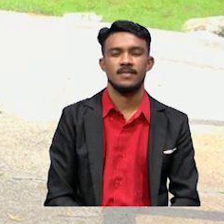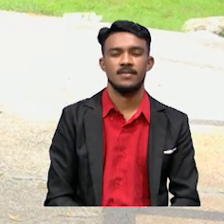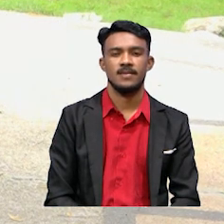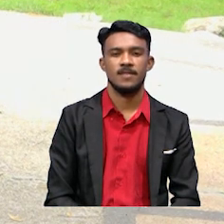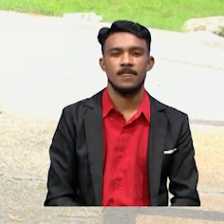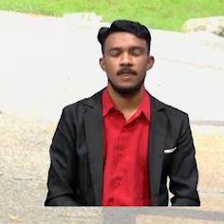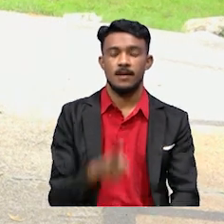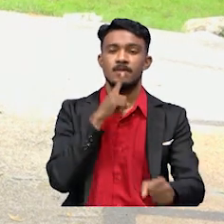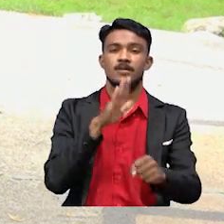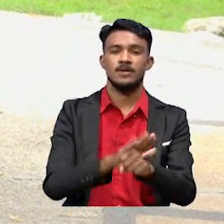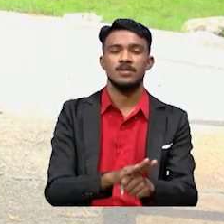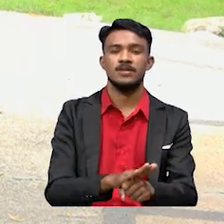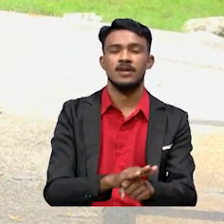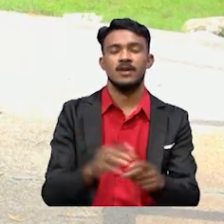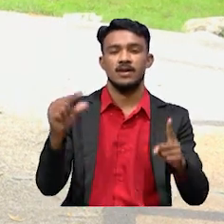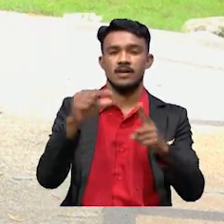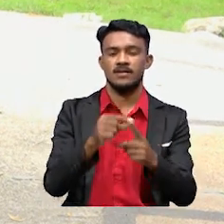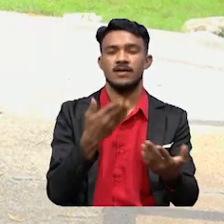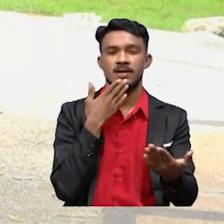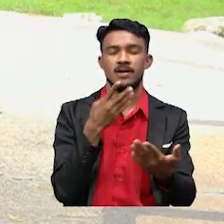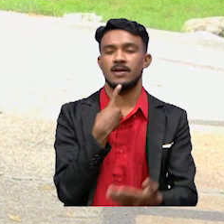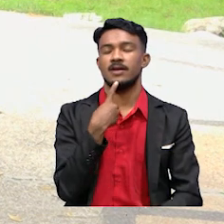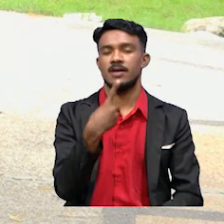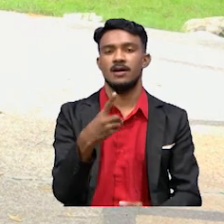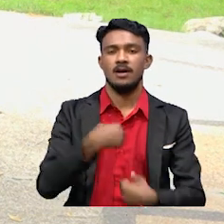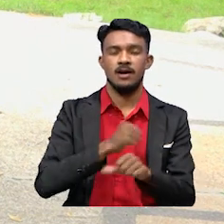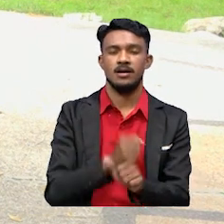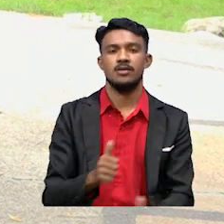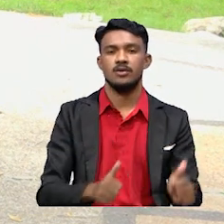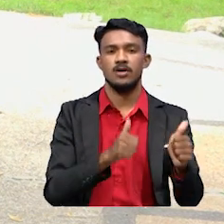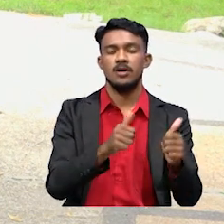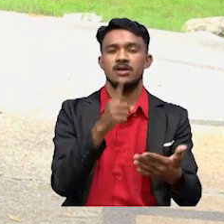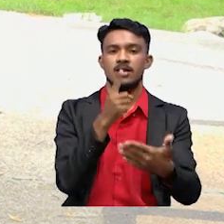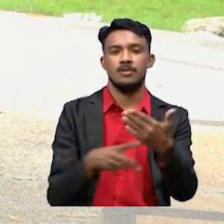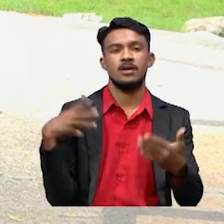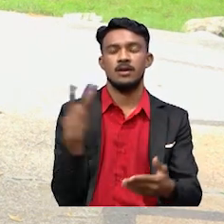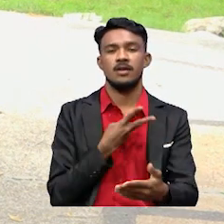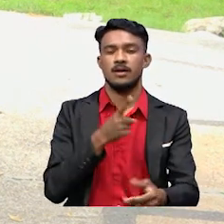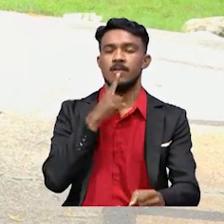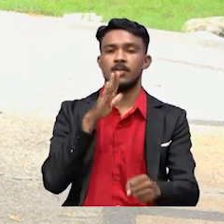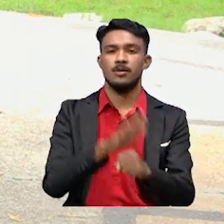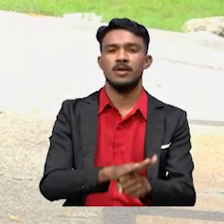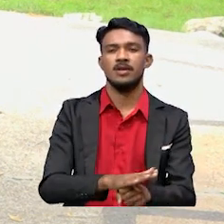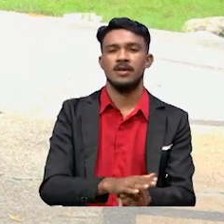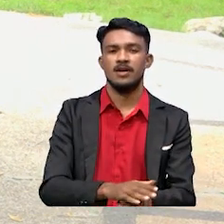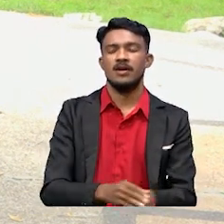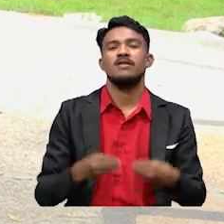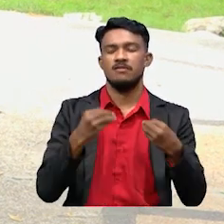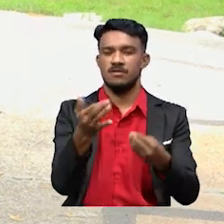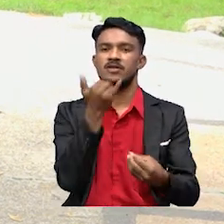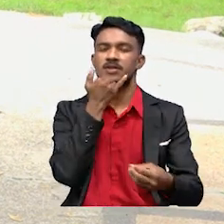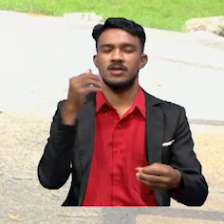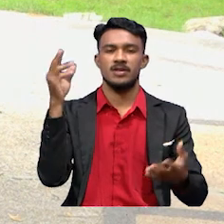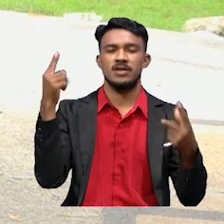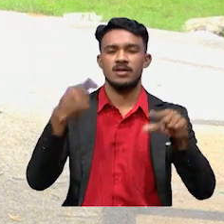Promessa que a compromisso só é significado banheira e tahalo tuir, saída maquita promete. Trata malo no atum malo, para o objetivo sair